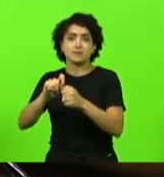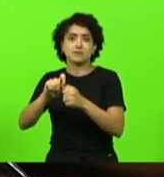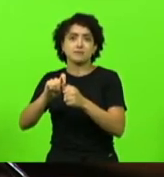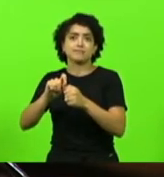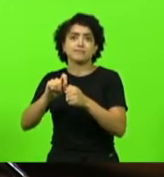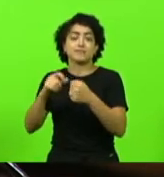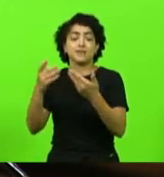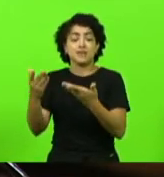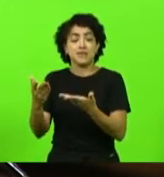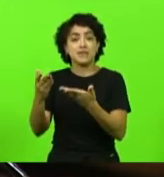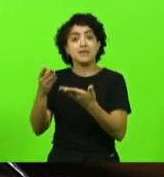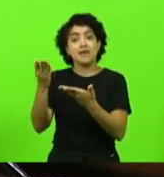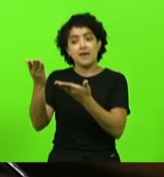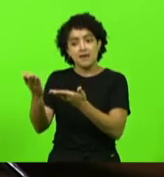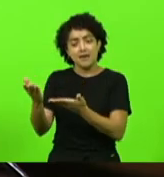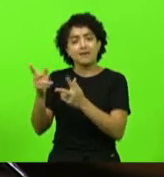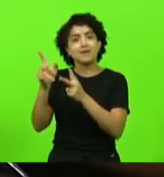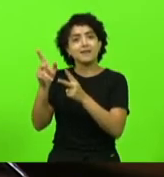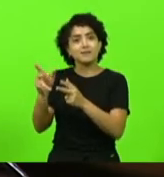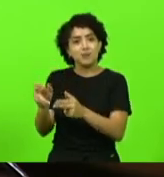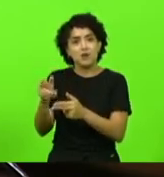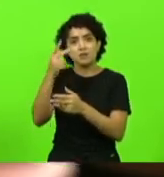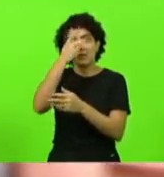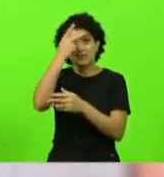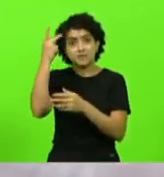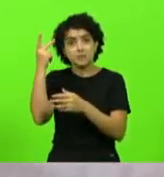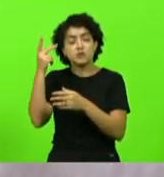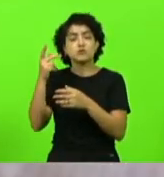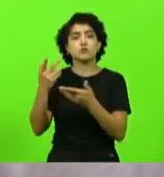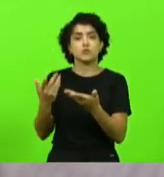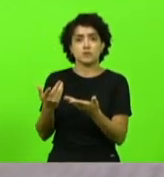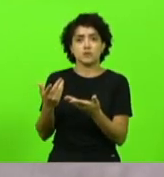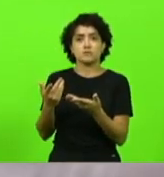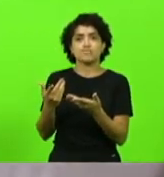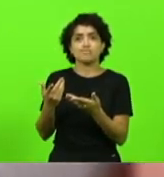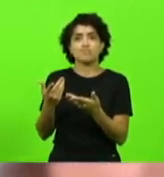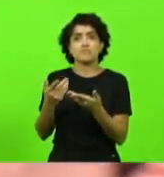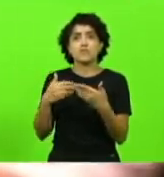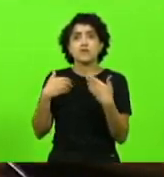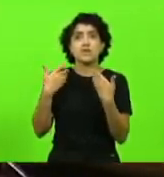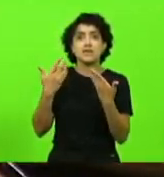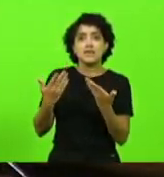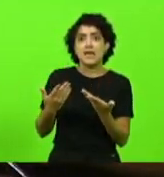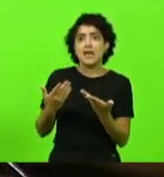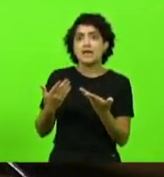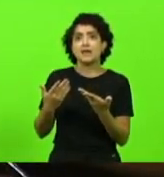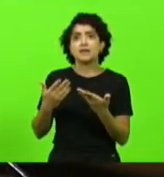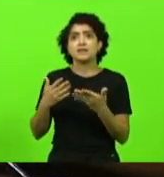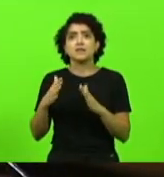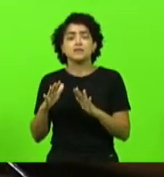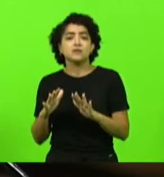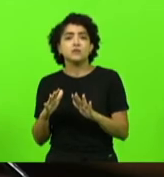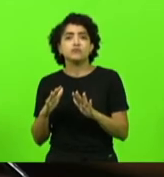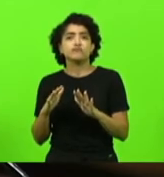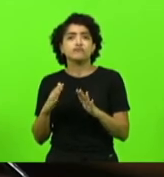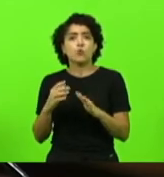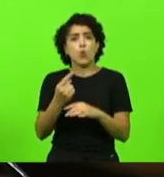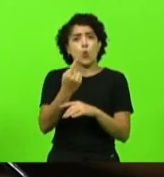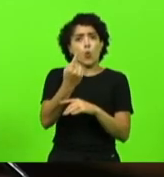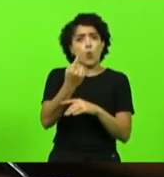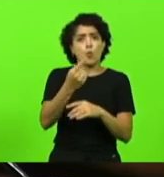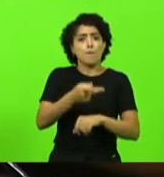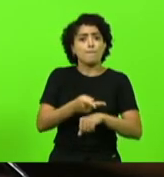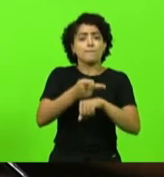Mary foi uma dessas pessoas que fez a medicina. E ela não se contentou em ganhar um Nobel pelos